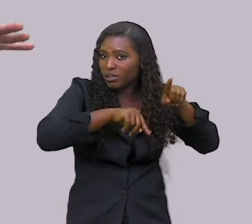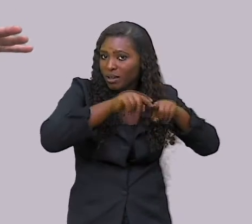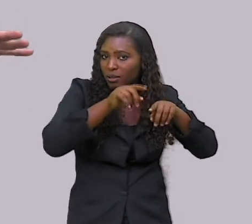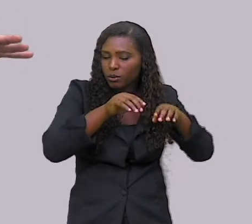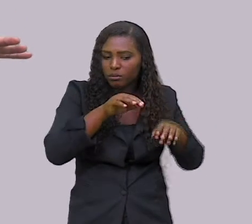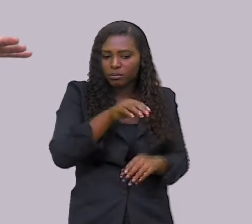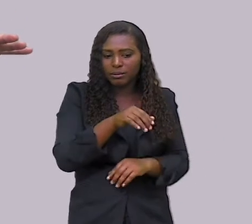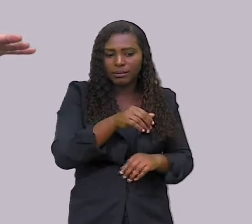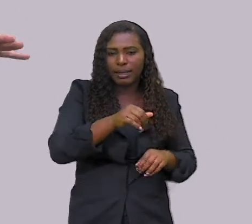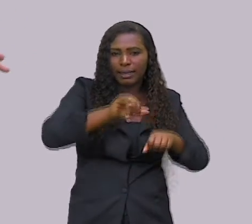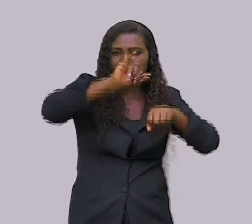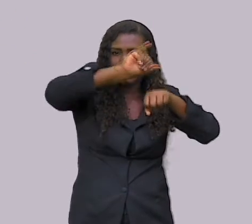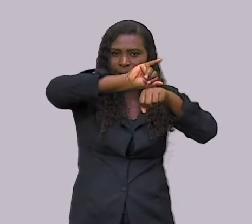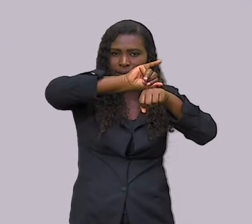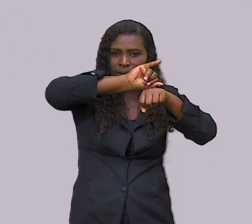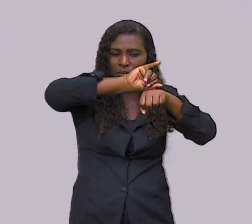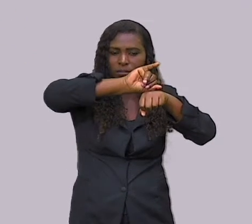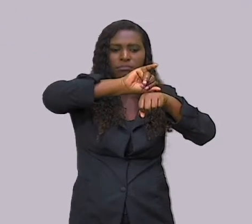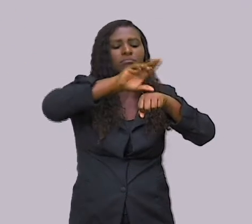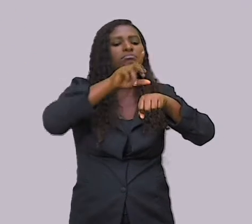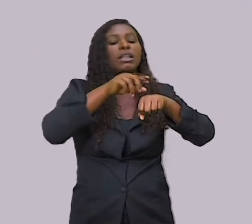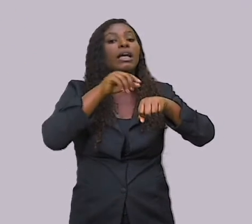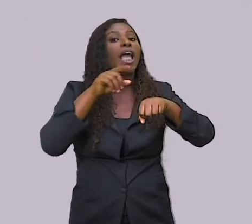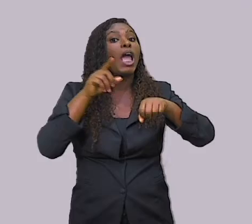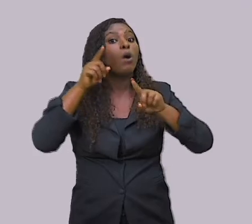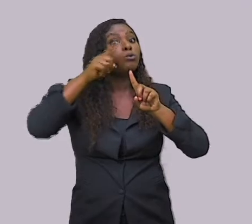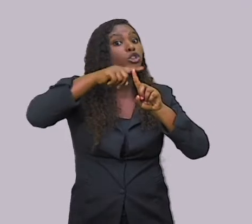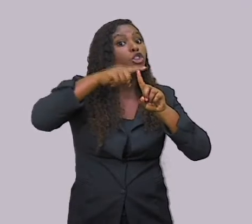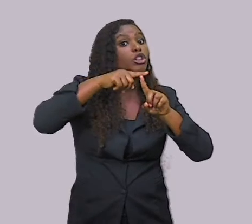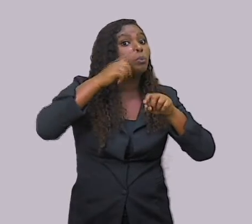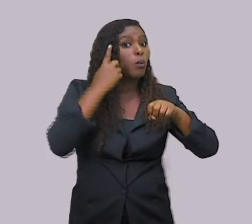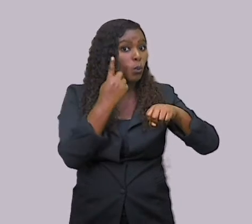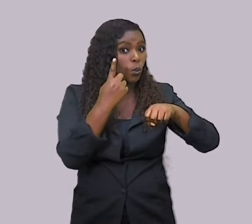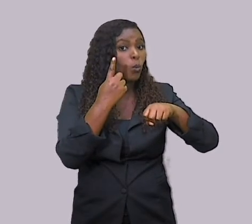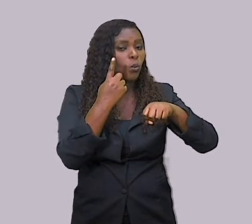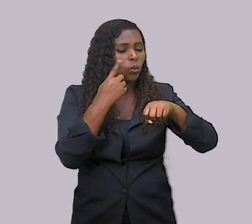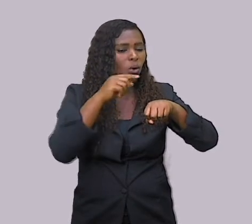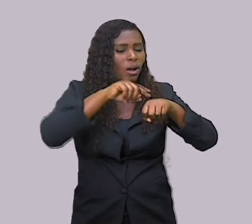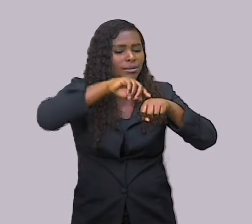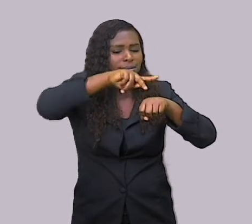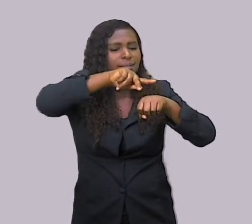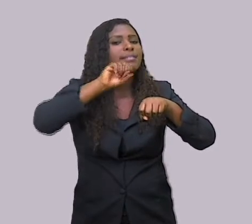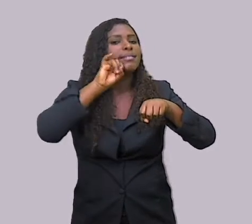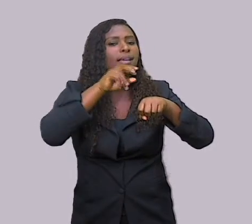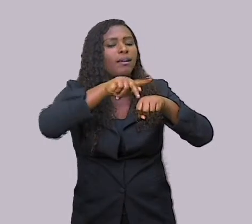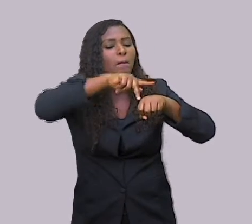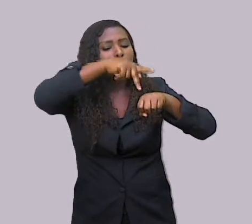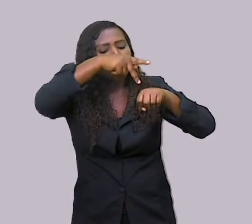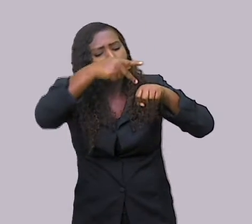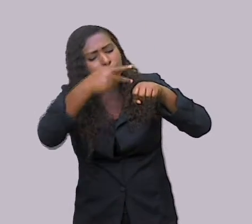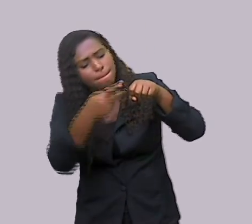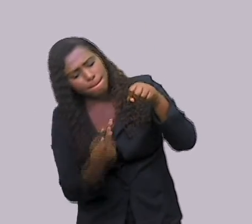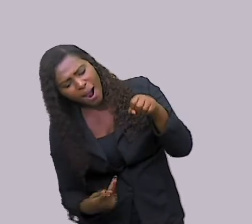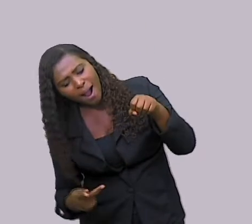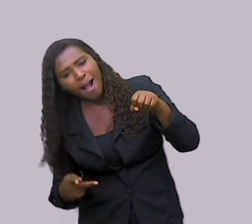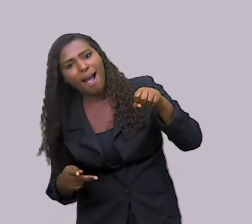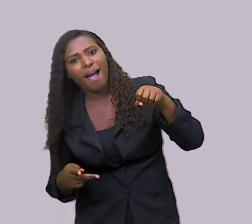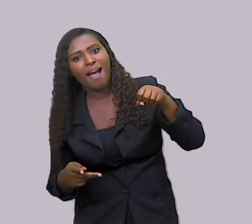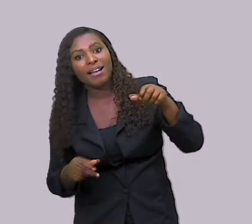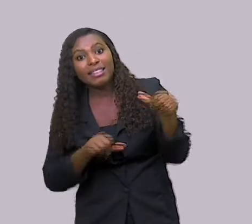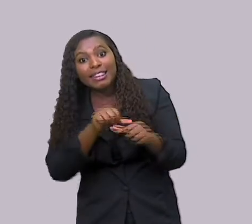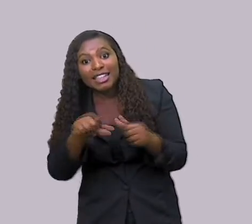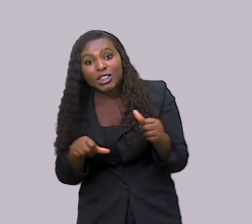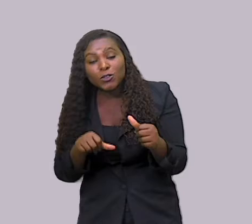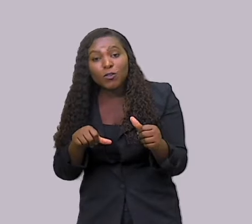ele está em queda. Ela se transforma em energia cinética. Uma